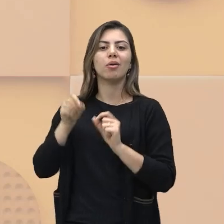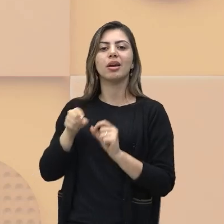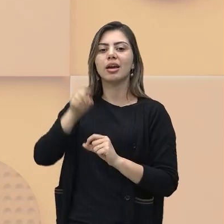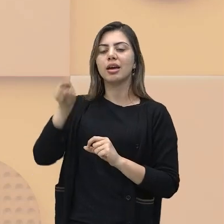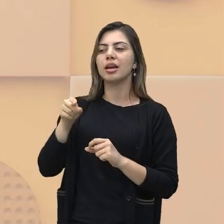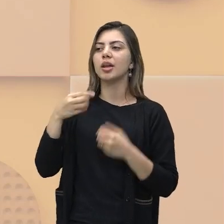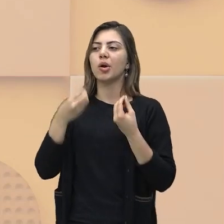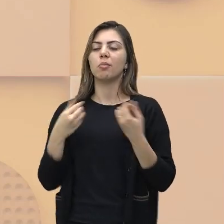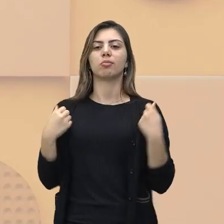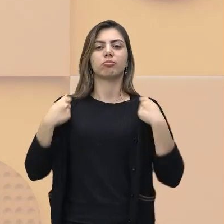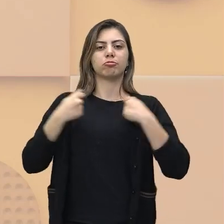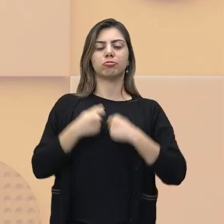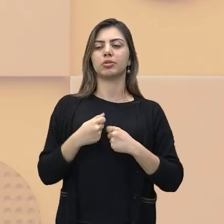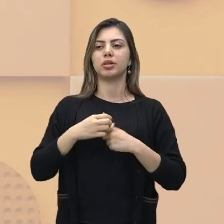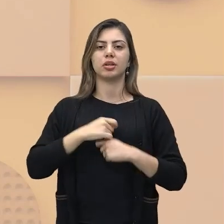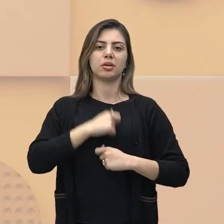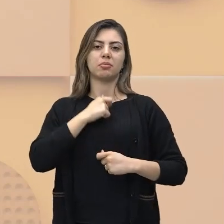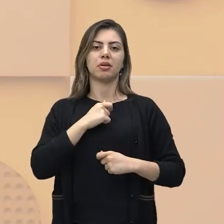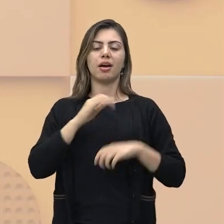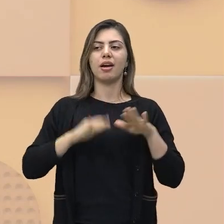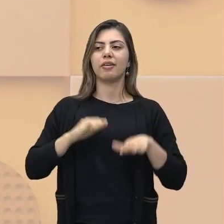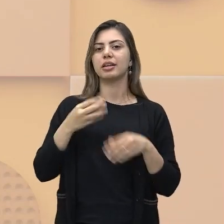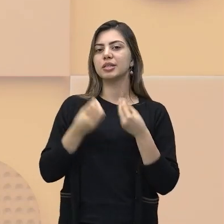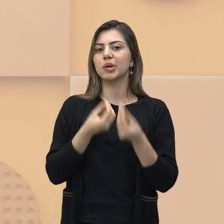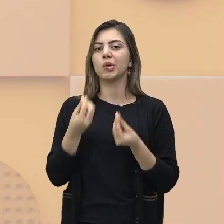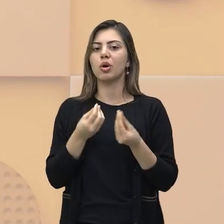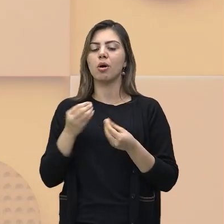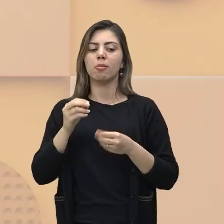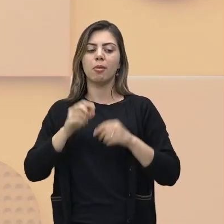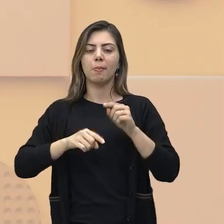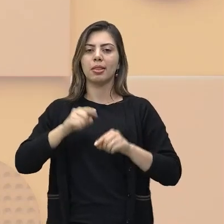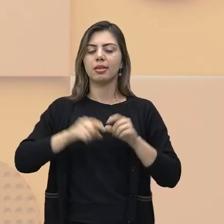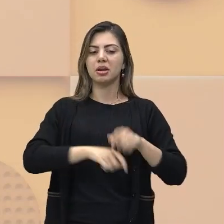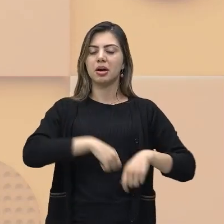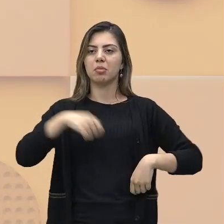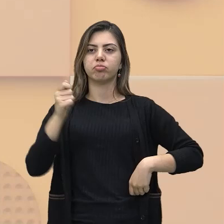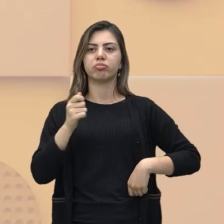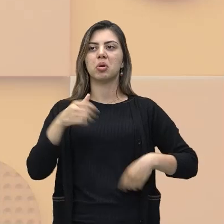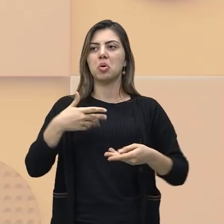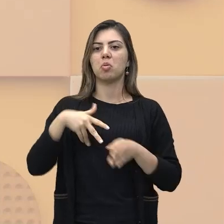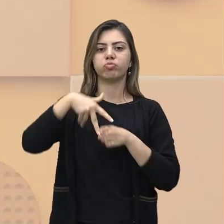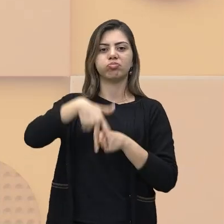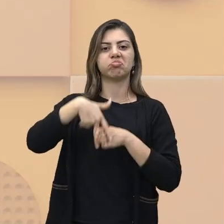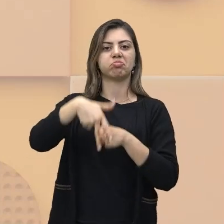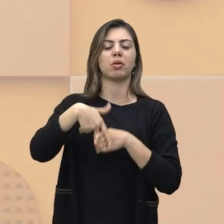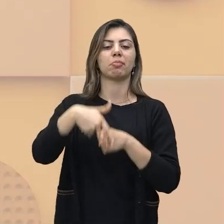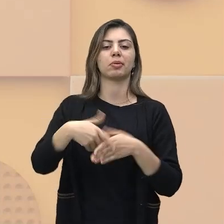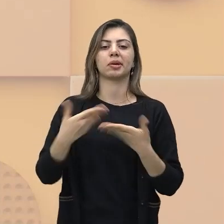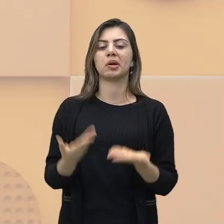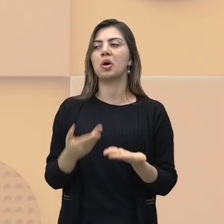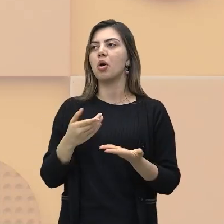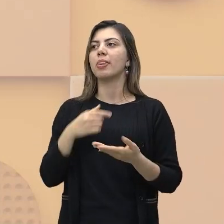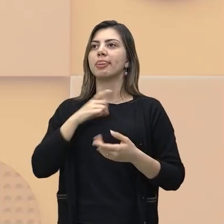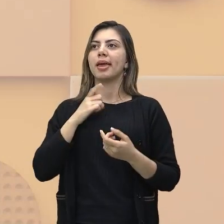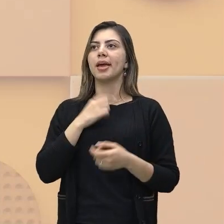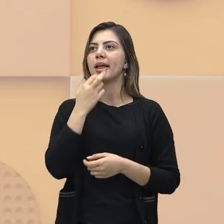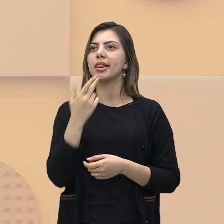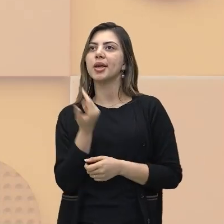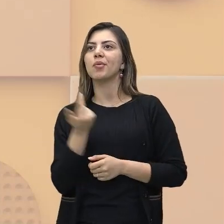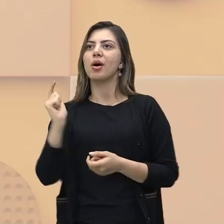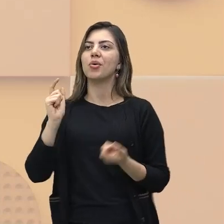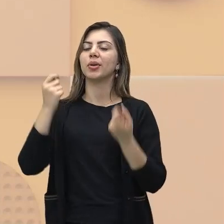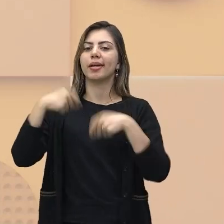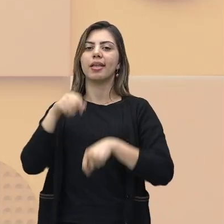viver vestido, muitas vezes usando armaduras, utilizando armas, montado a cavalo, o falar uma outra língua diferente.